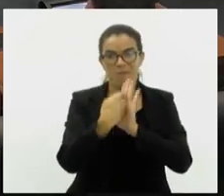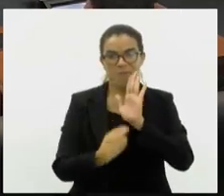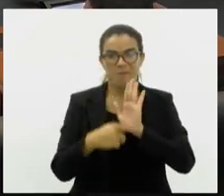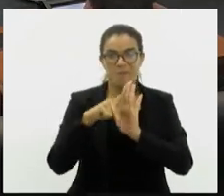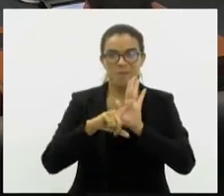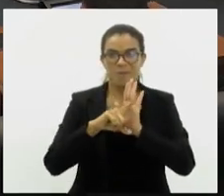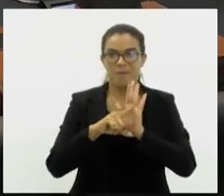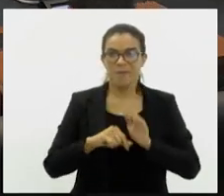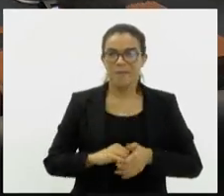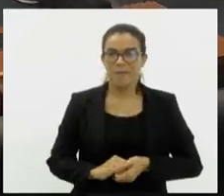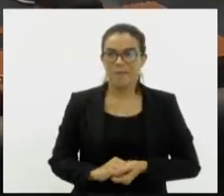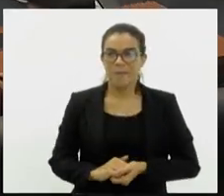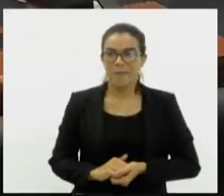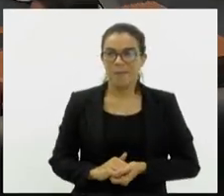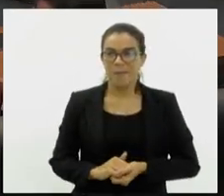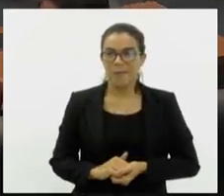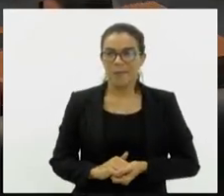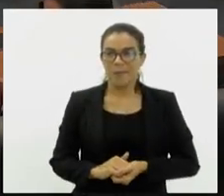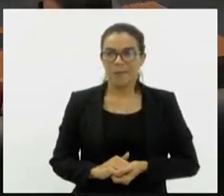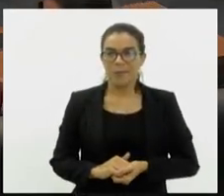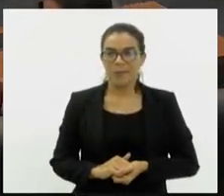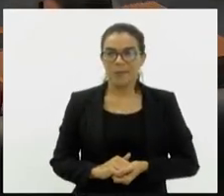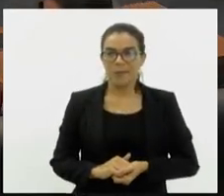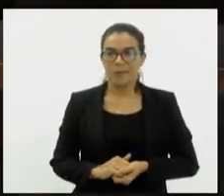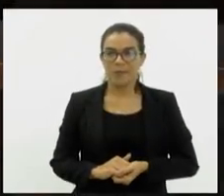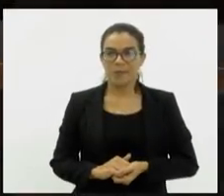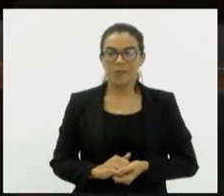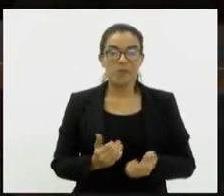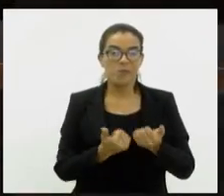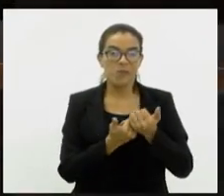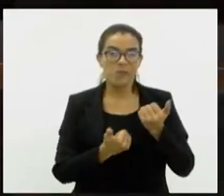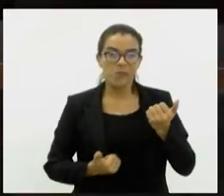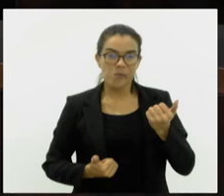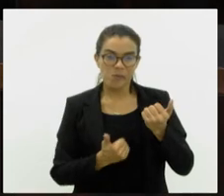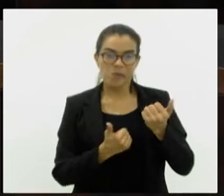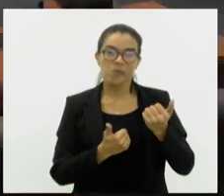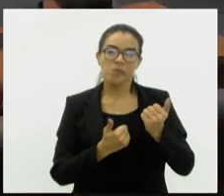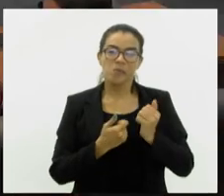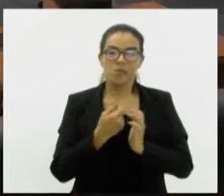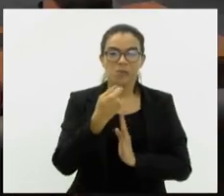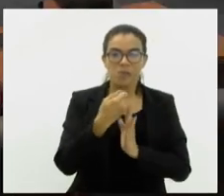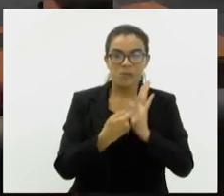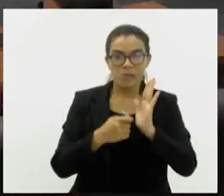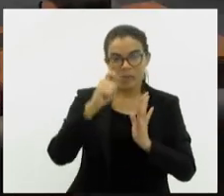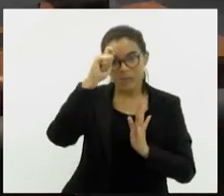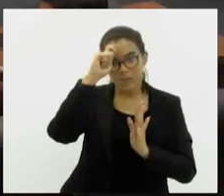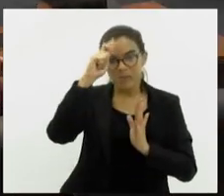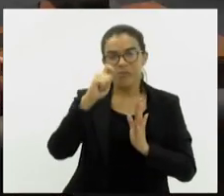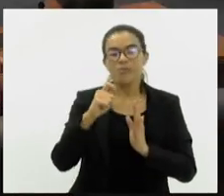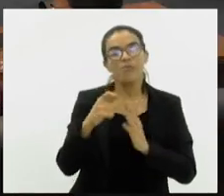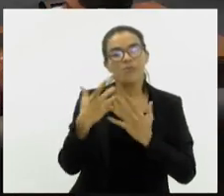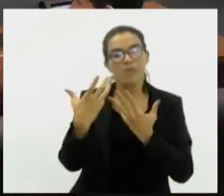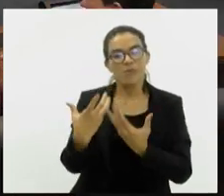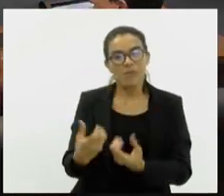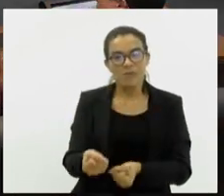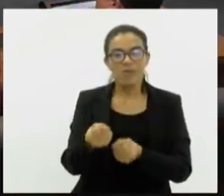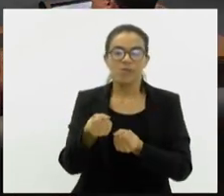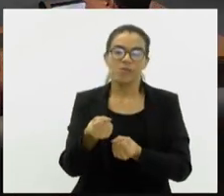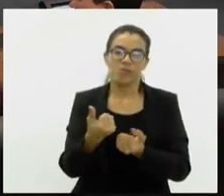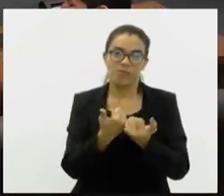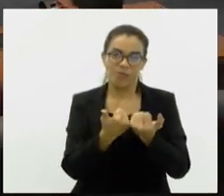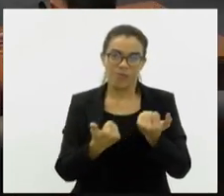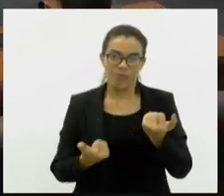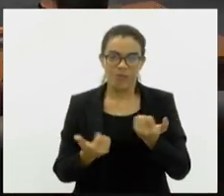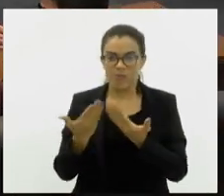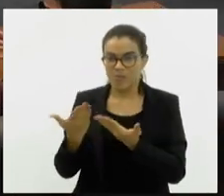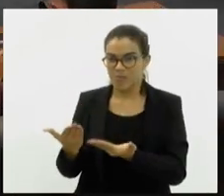Eu não entendi. A coautoria, deputado Munir. Concedida, então, a coautoria ao